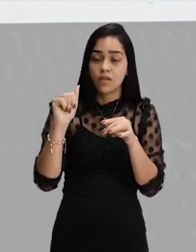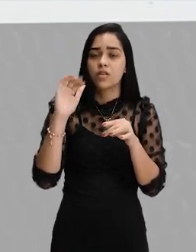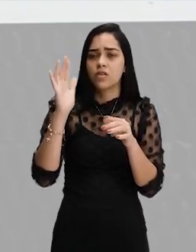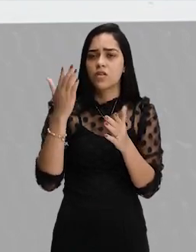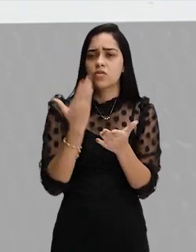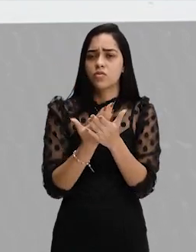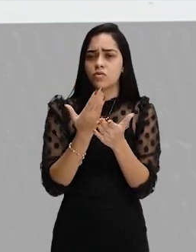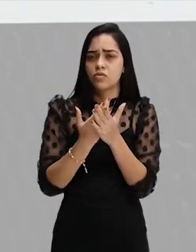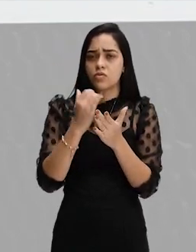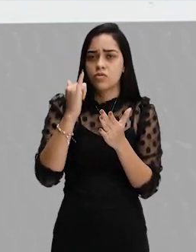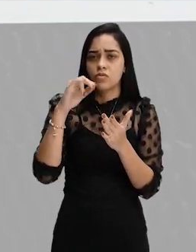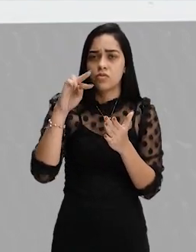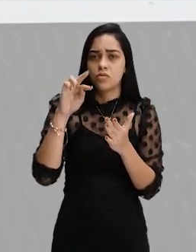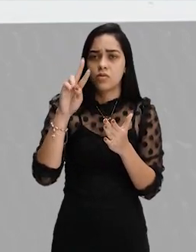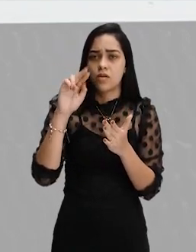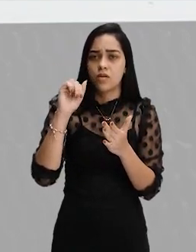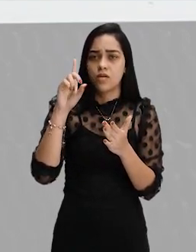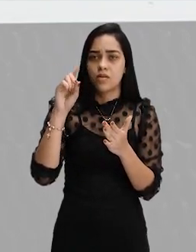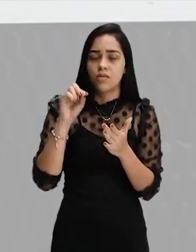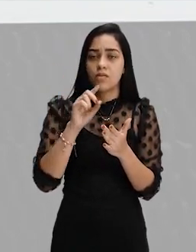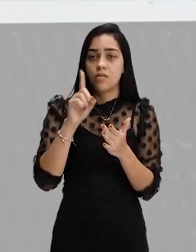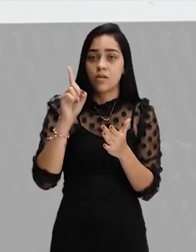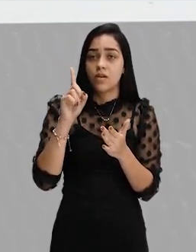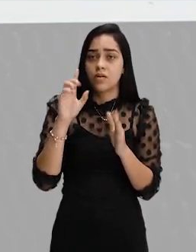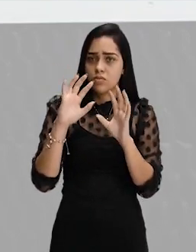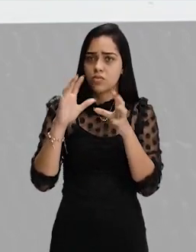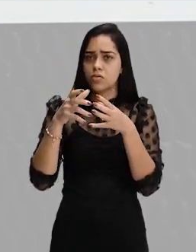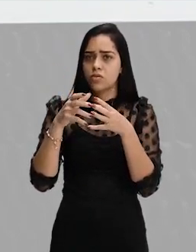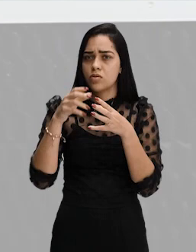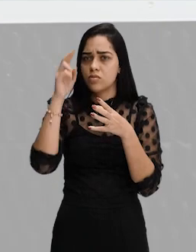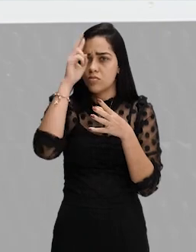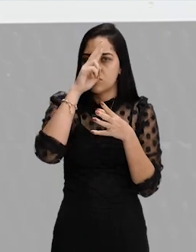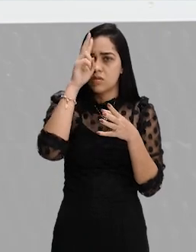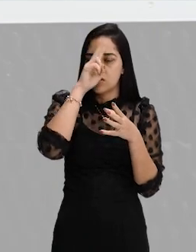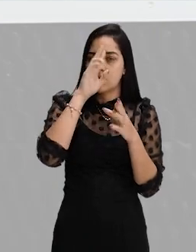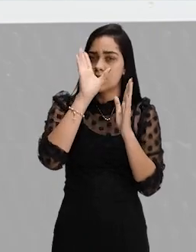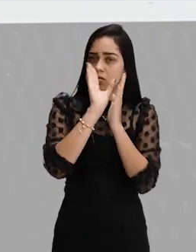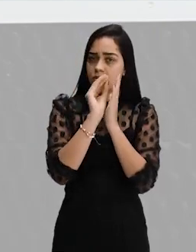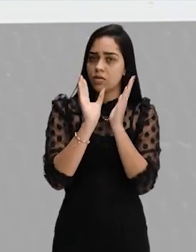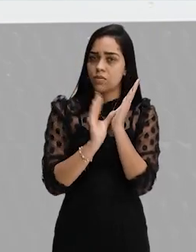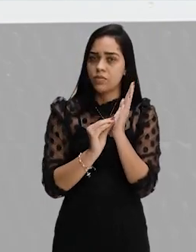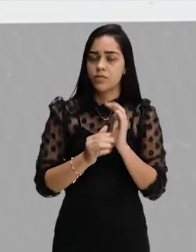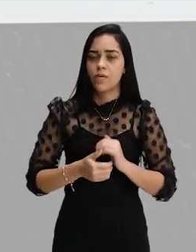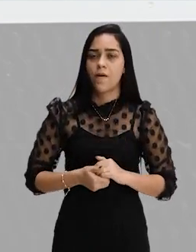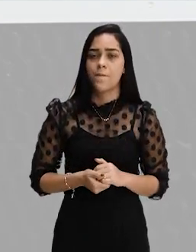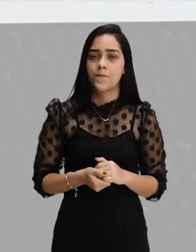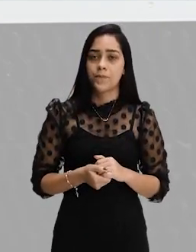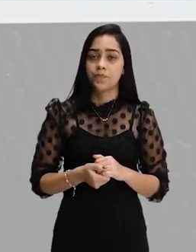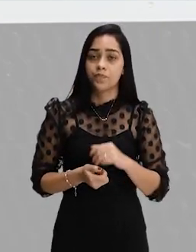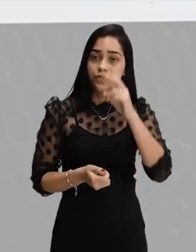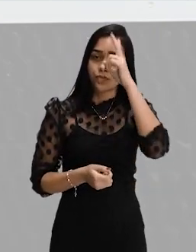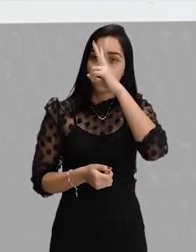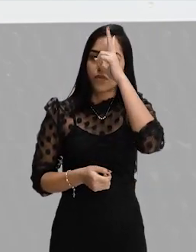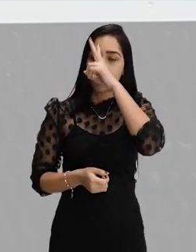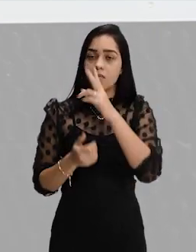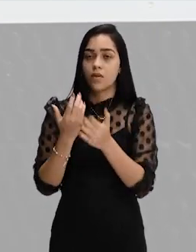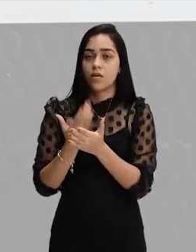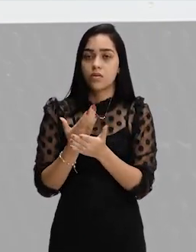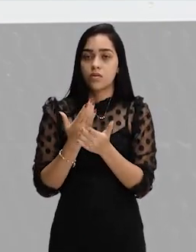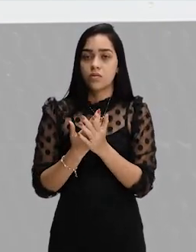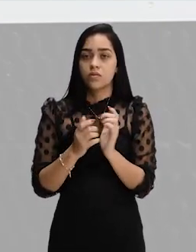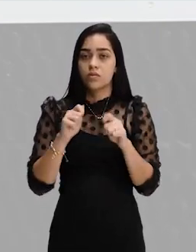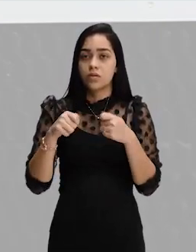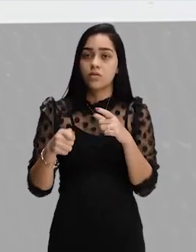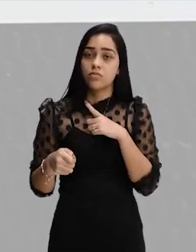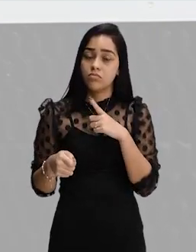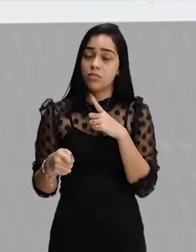aberto e intervalo fechado, né? Lá no conjuntos, né? Revisem esse assunto. Ora, pessoal, perceba que o estudo do sinal me dá um